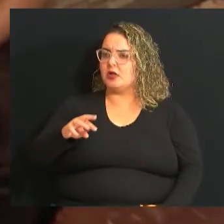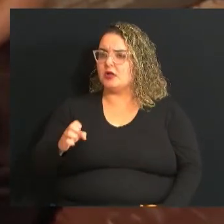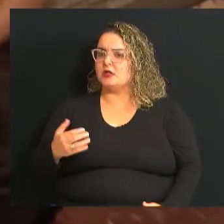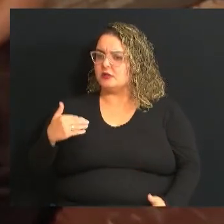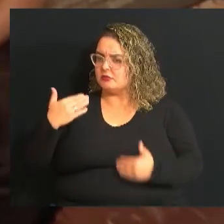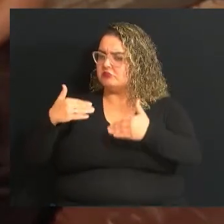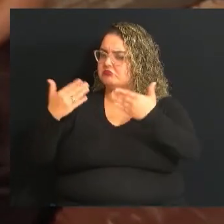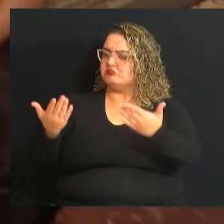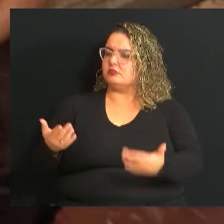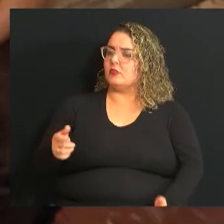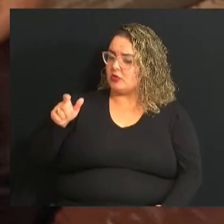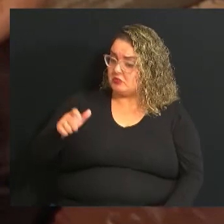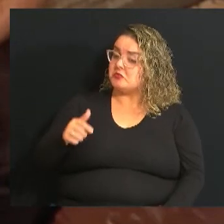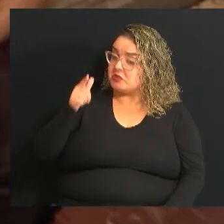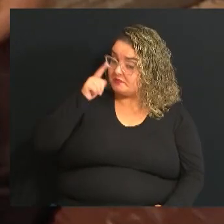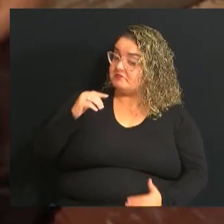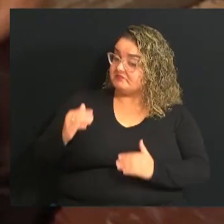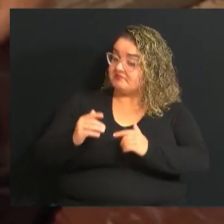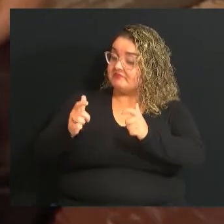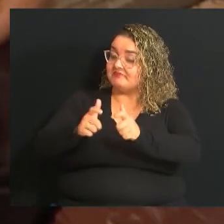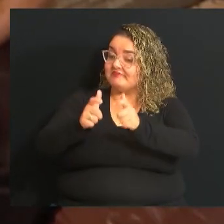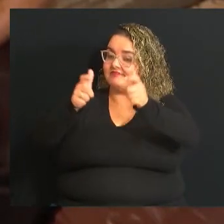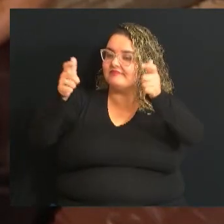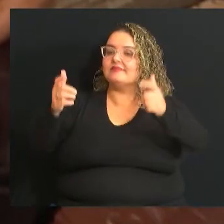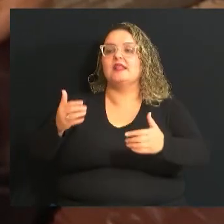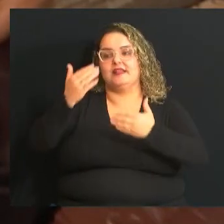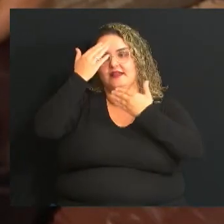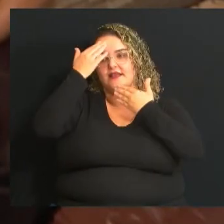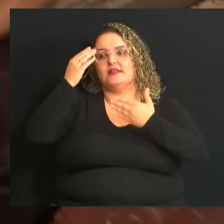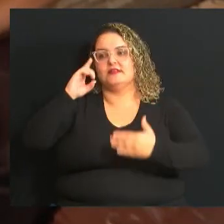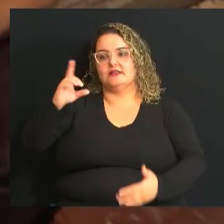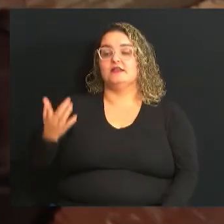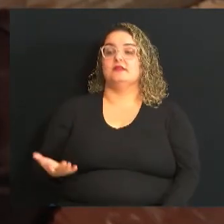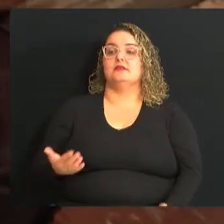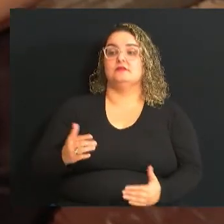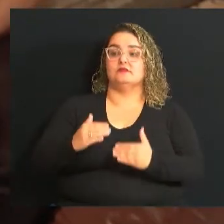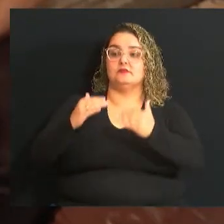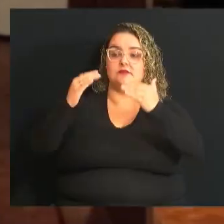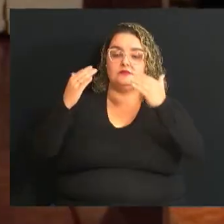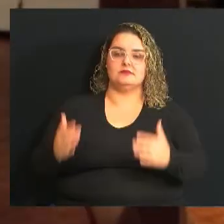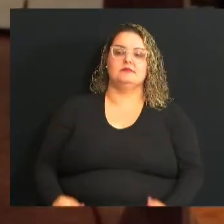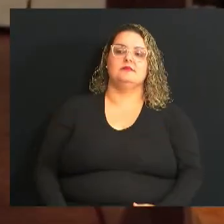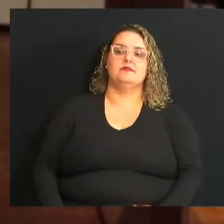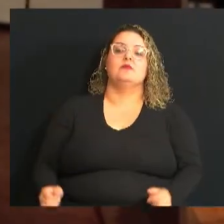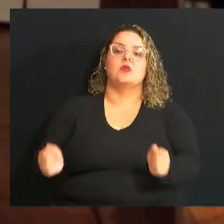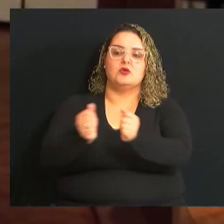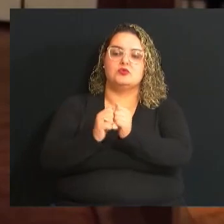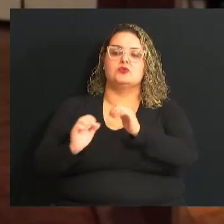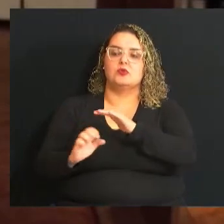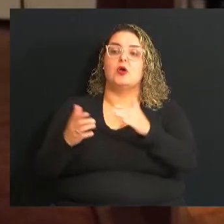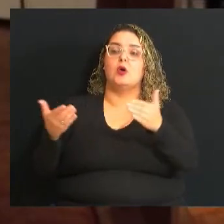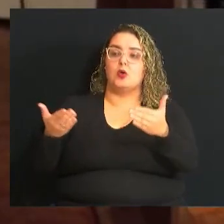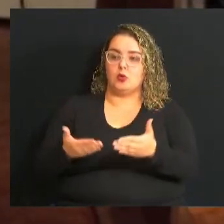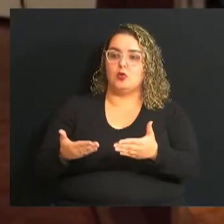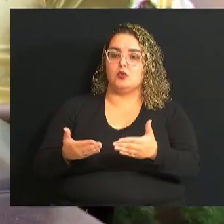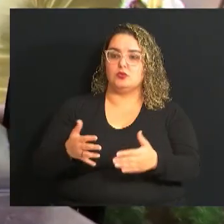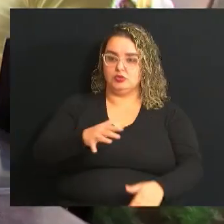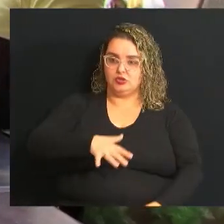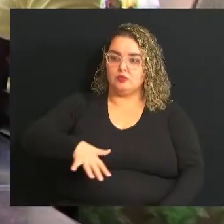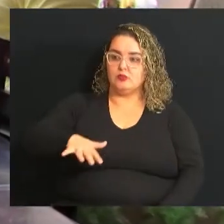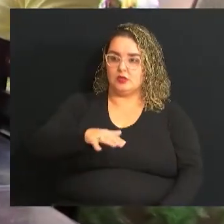subsequente, que é segunda-feira. Então, tudo isso o consumidor precisa ficar atento. Nesse nosso caso, nós optamos por pagar